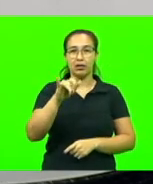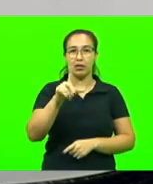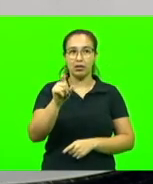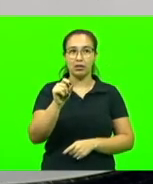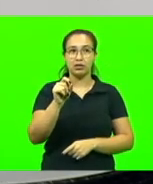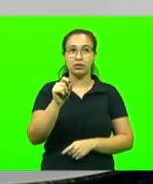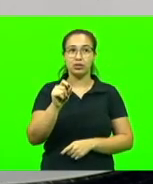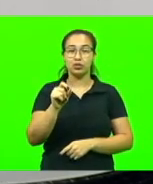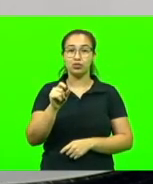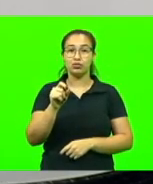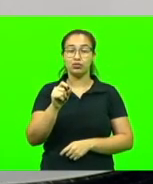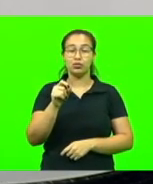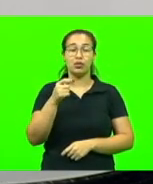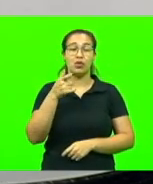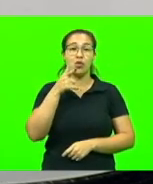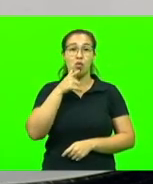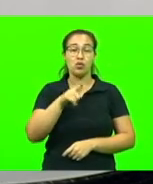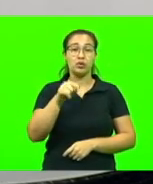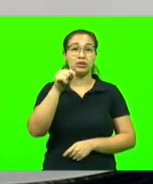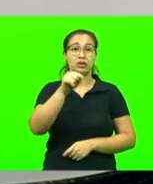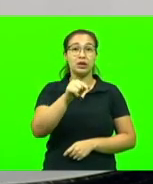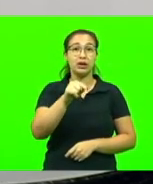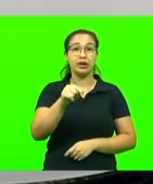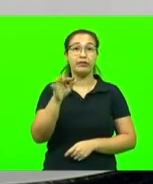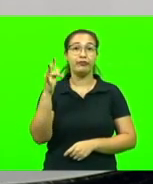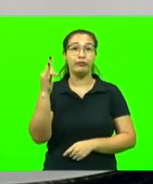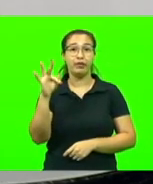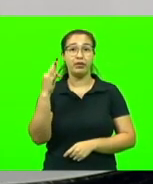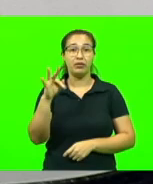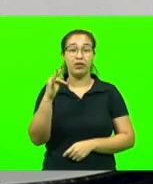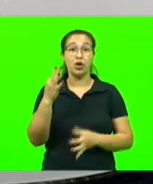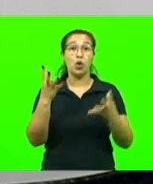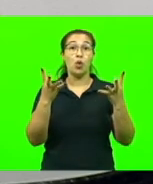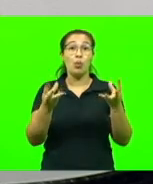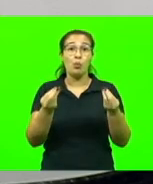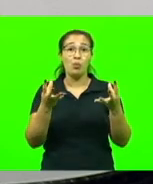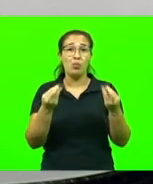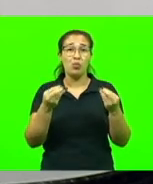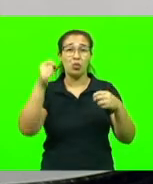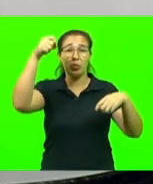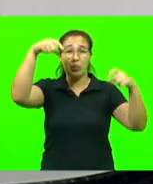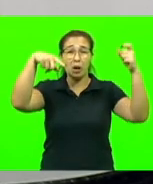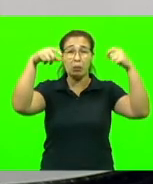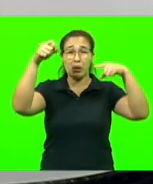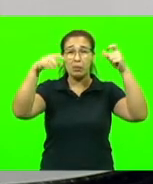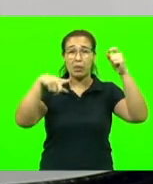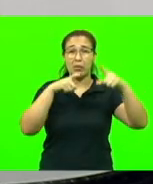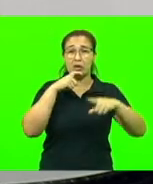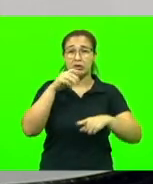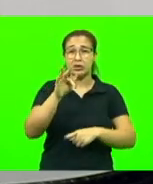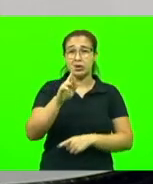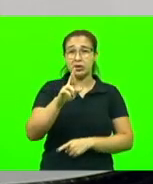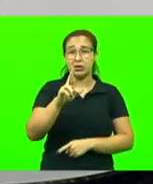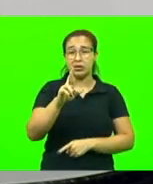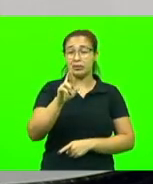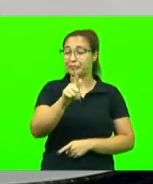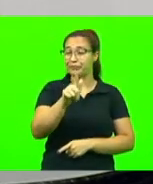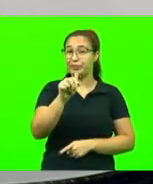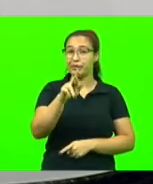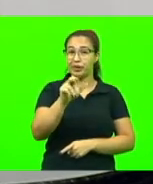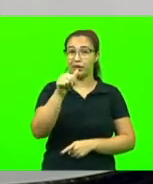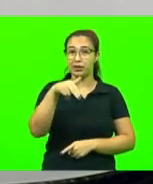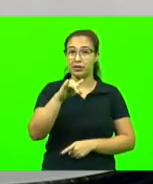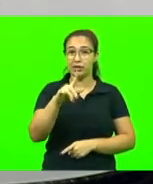no pleno fevereiro, uma onda de granizo que assolou muitas das nossas cidades, e é uma noite, senhor presidente,